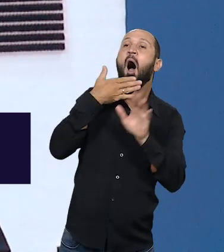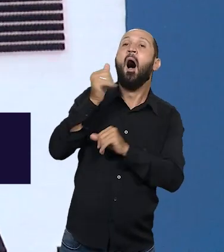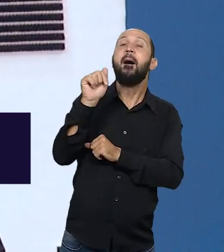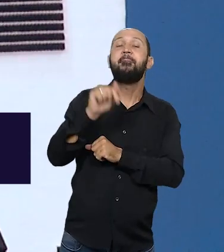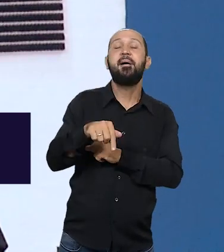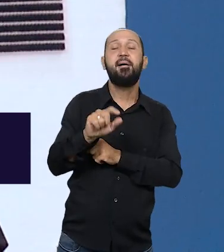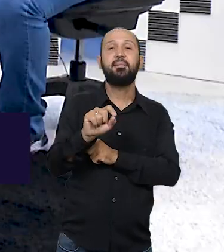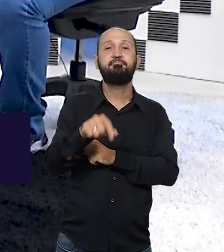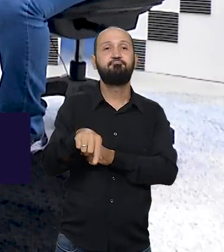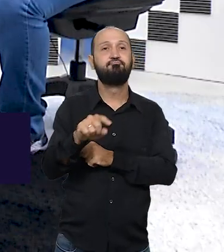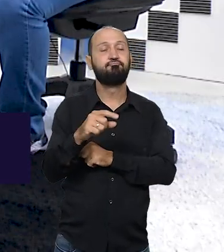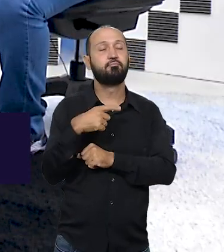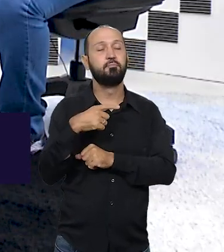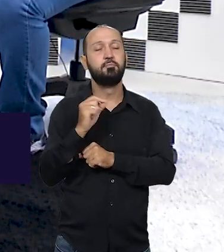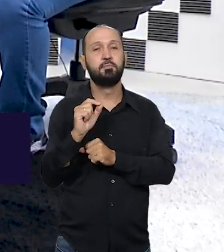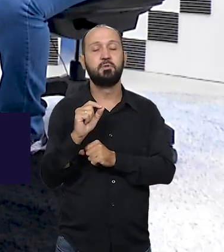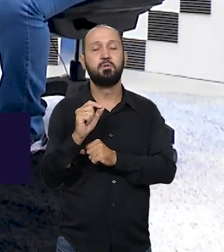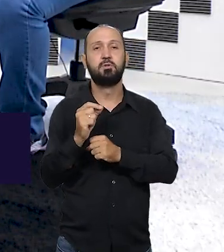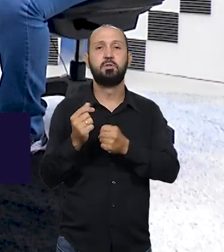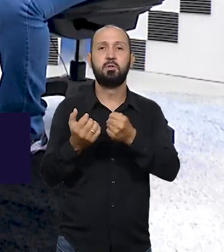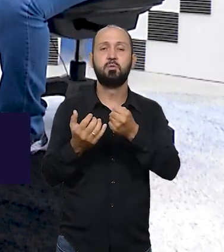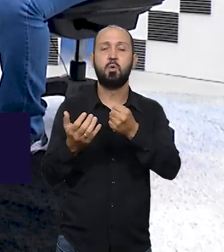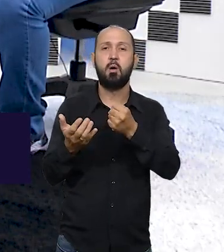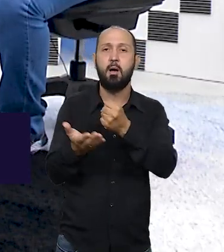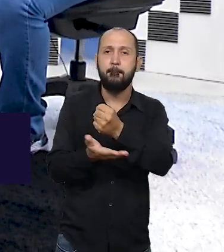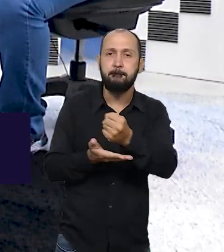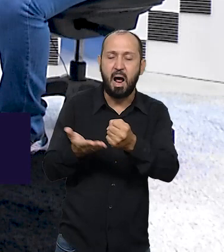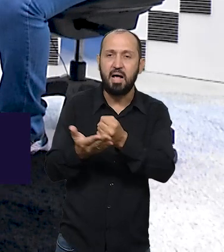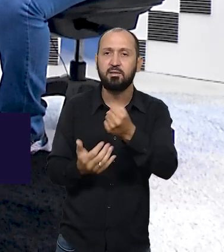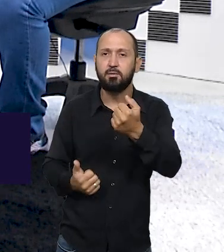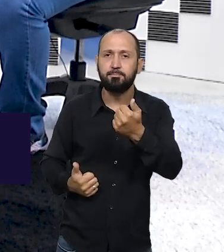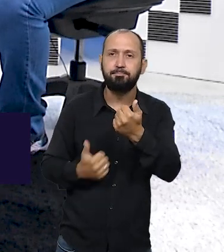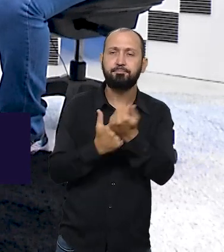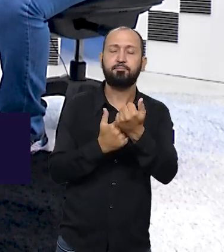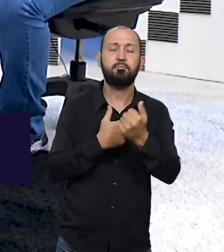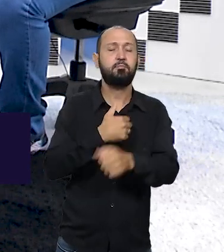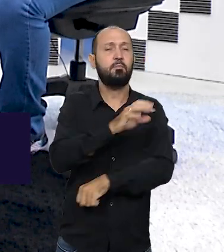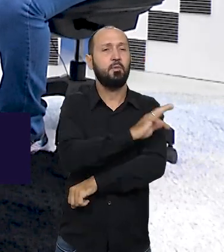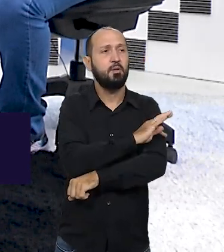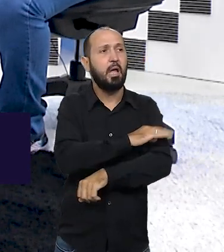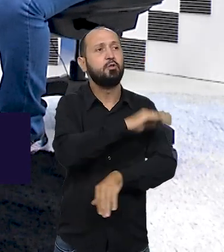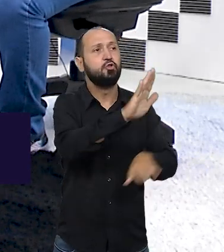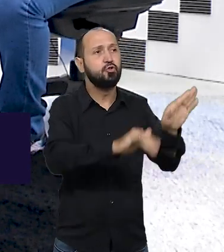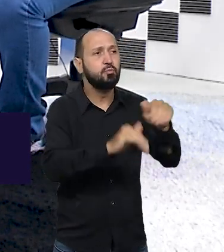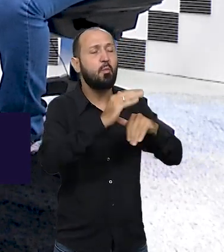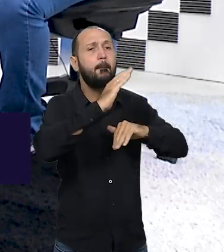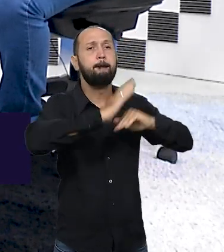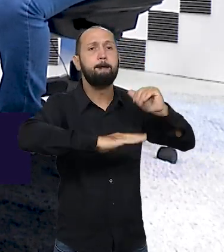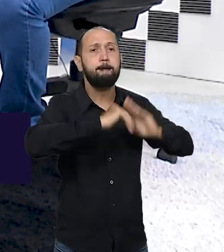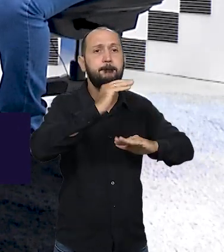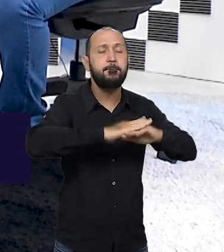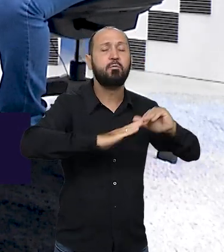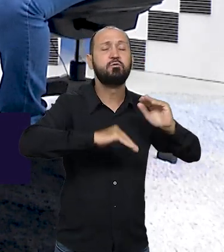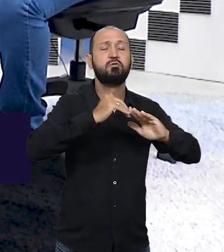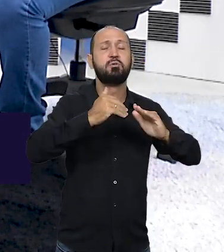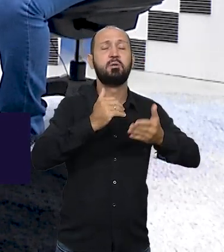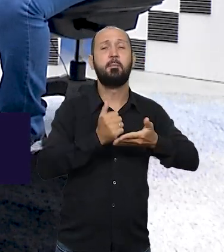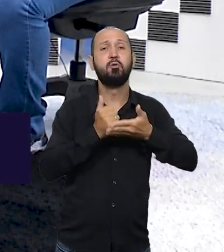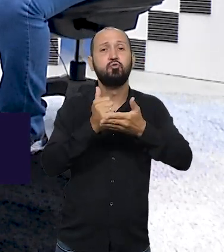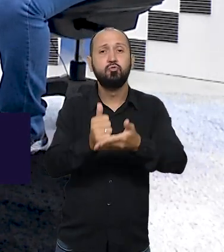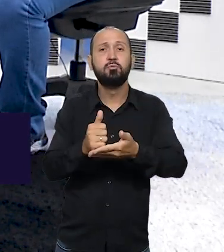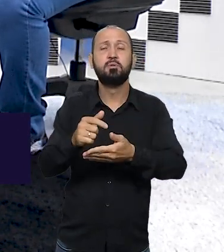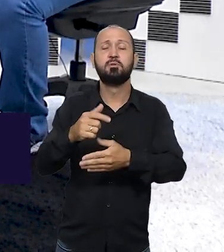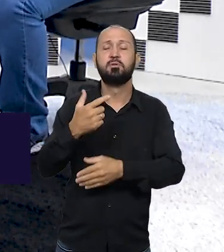cada vez melhor do que a gente dando um nível de suporte, dando apoio técnico, procurando profissionais para desenvolvimento, a